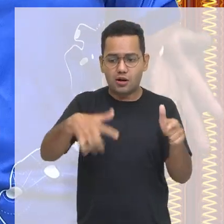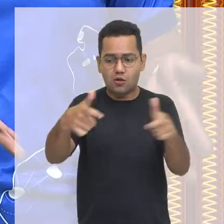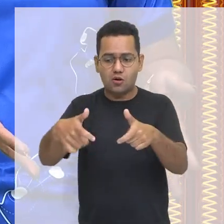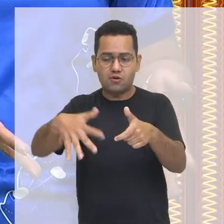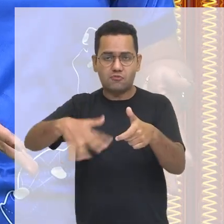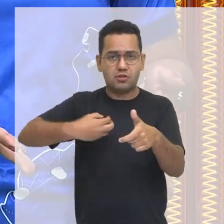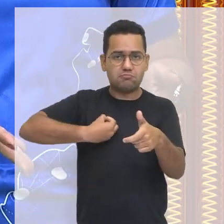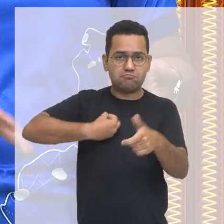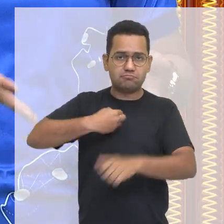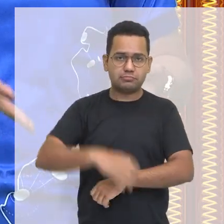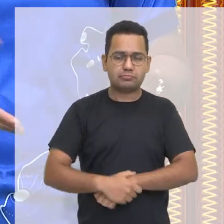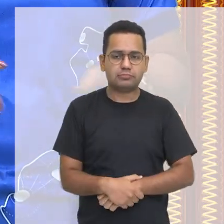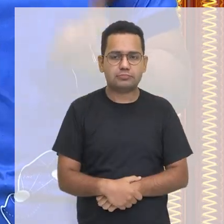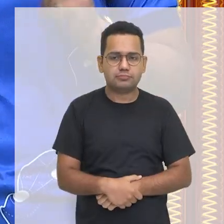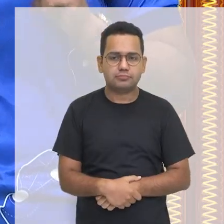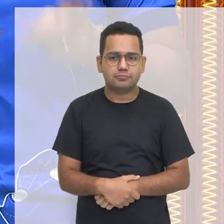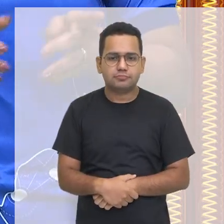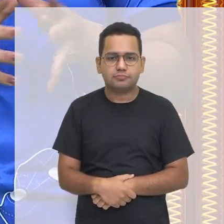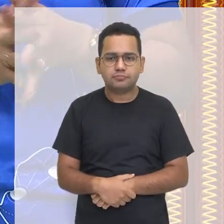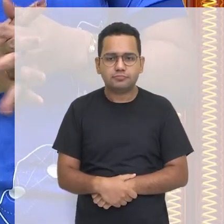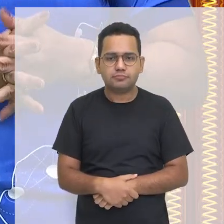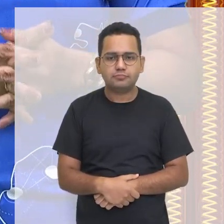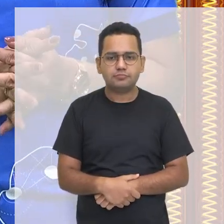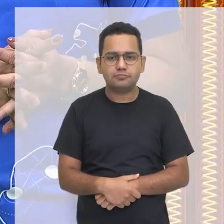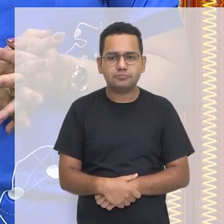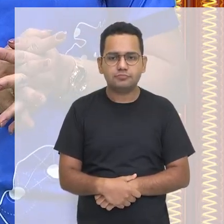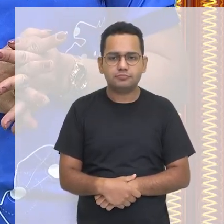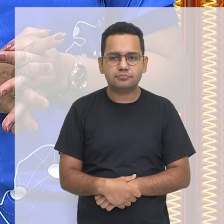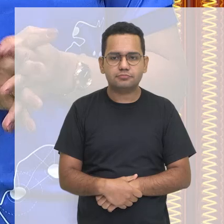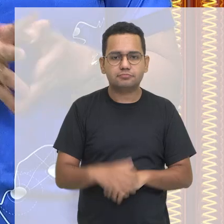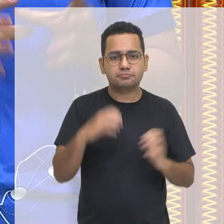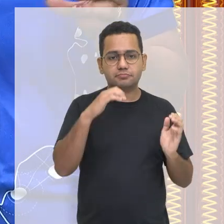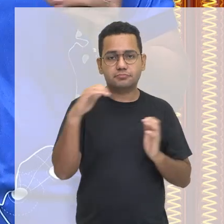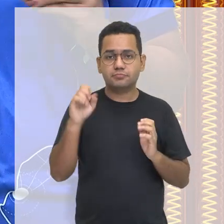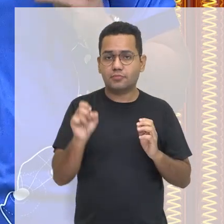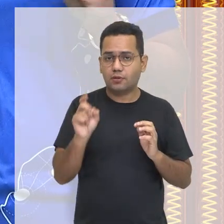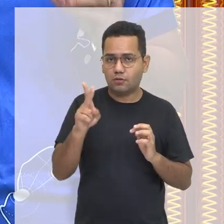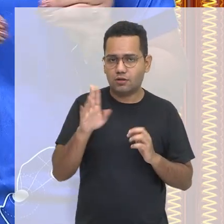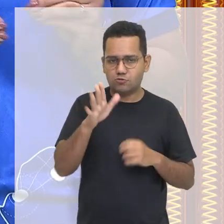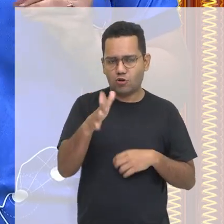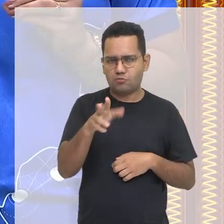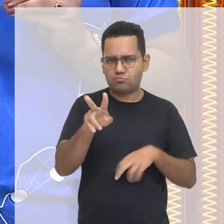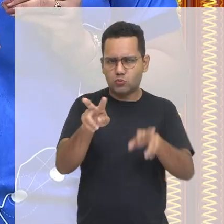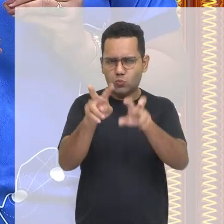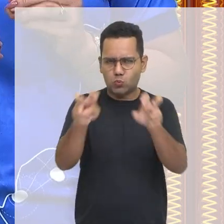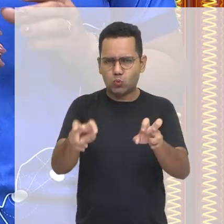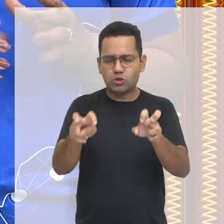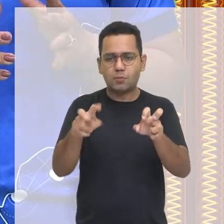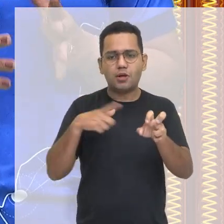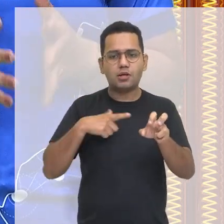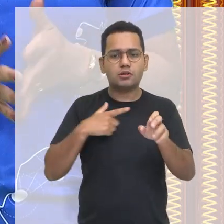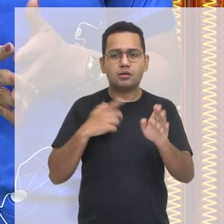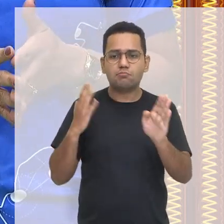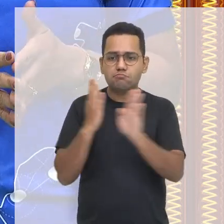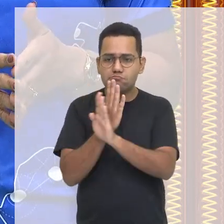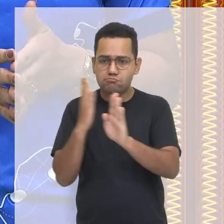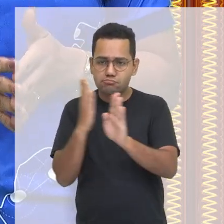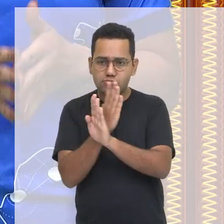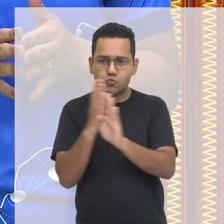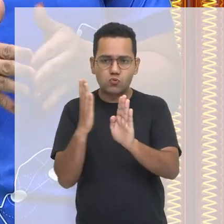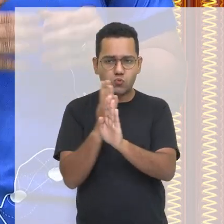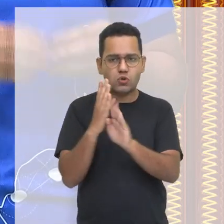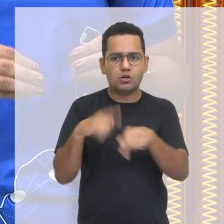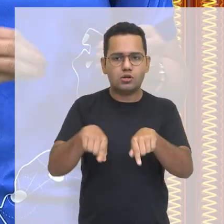inovações aos seus territórios, ok? Vamos também verificar, dentro desse contexto da Primavera Árabe, a